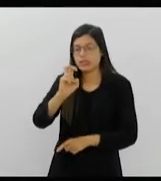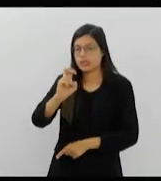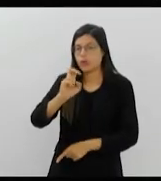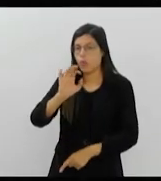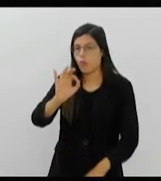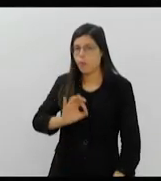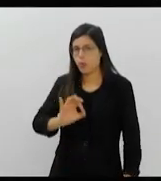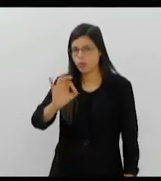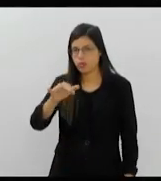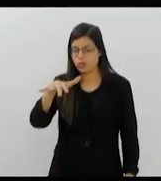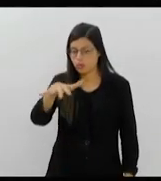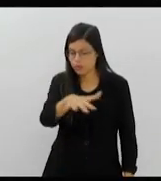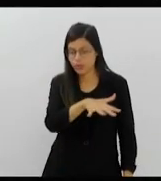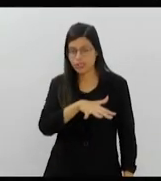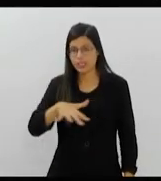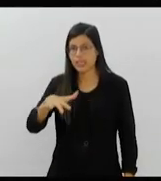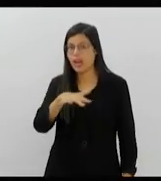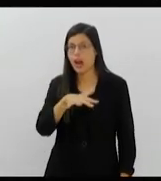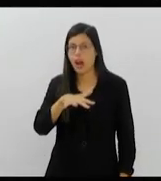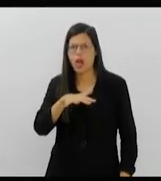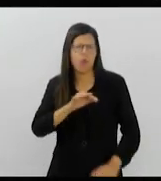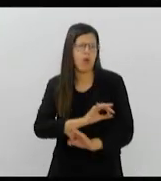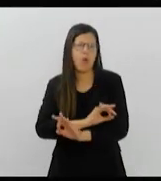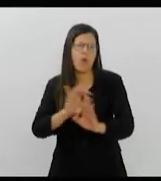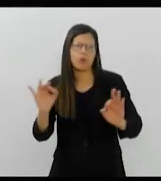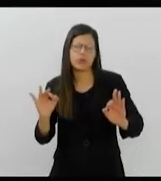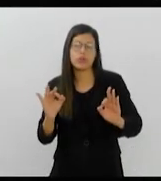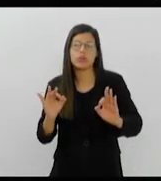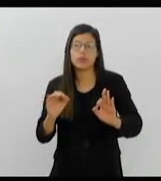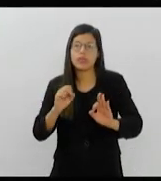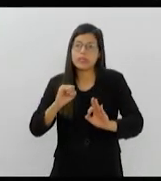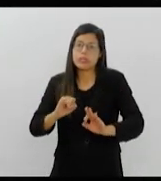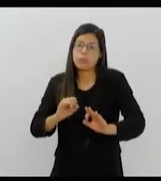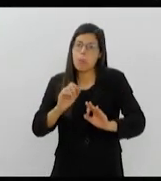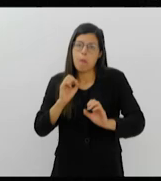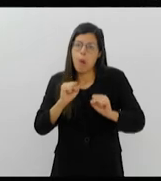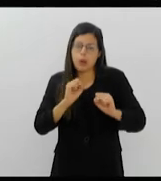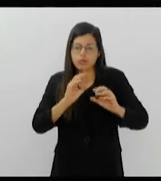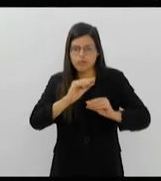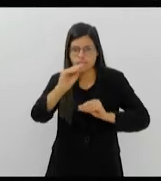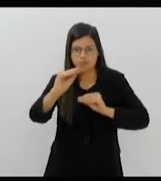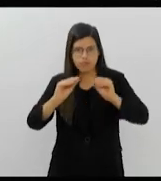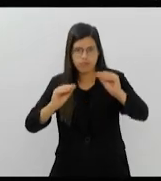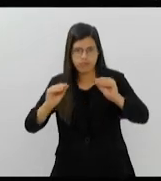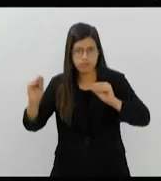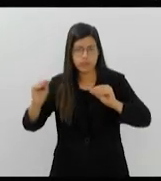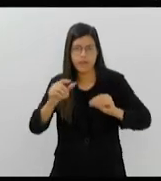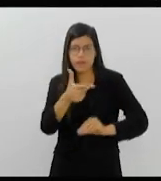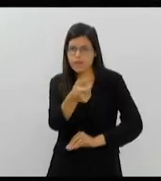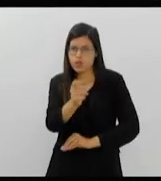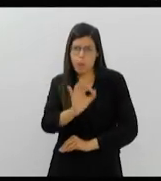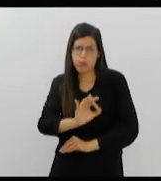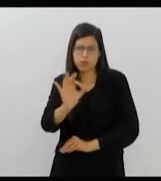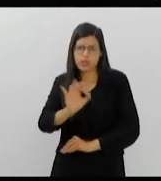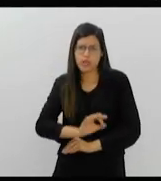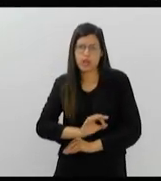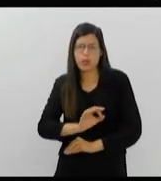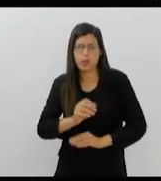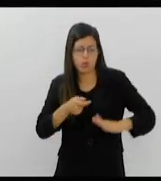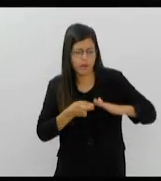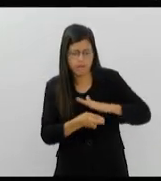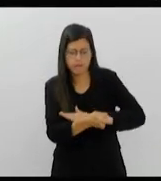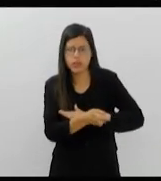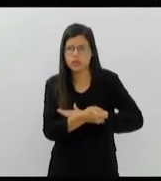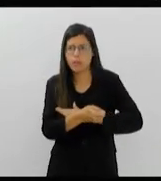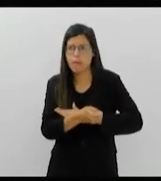do geral, é um aleluia. Se você pode remanejar 20, você pode pegar aquele investimento todo, jogar fora o chefe